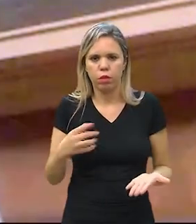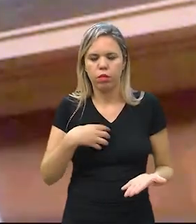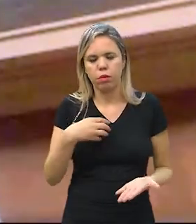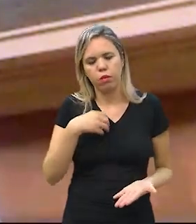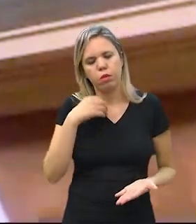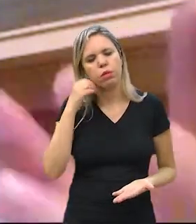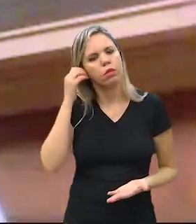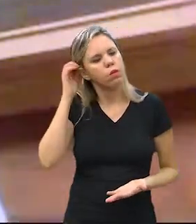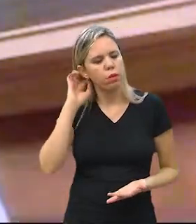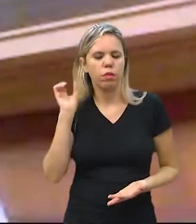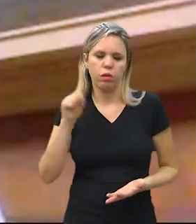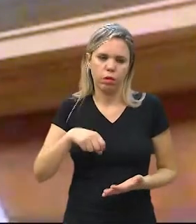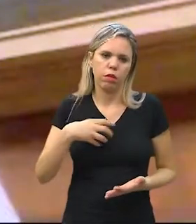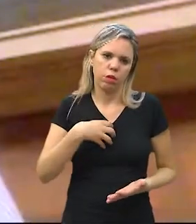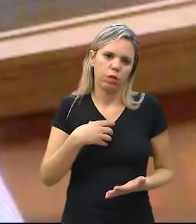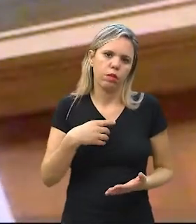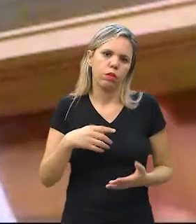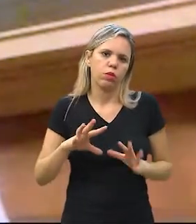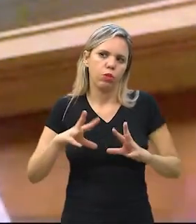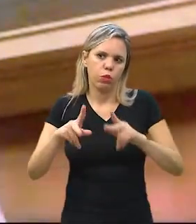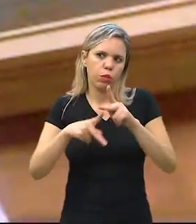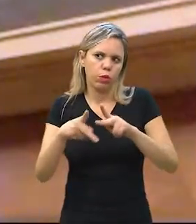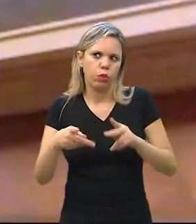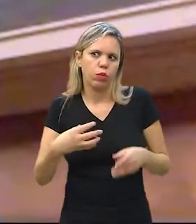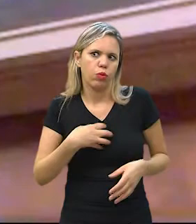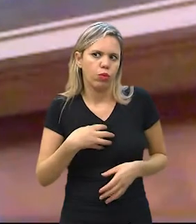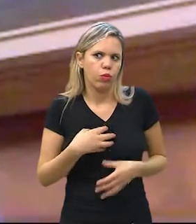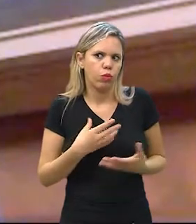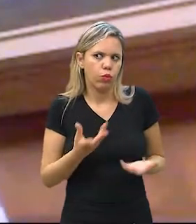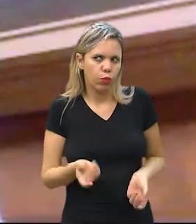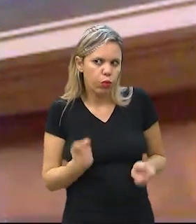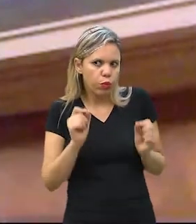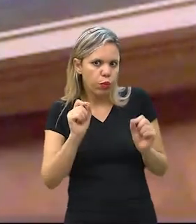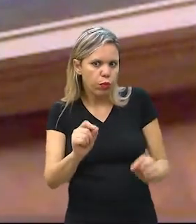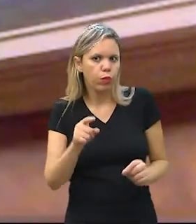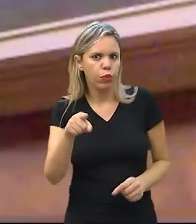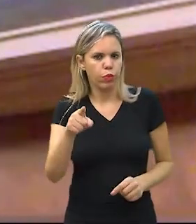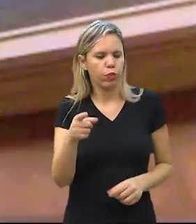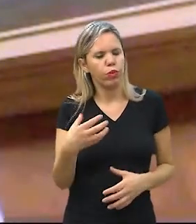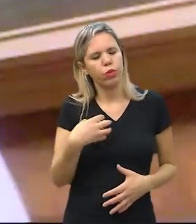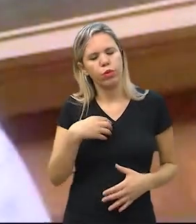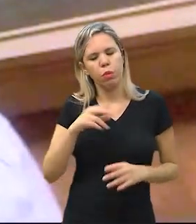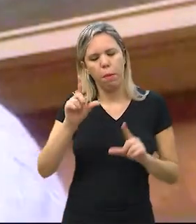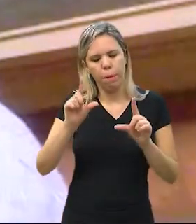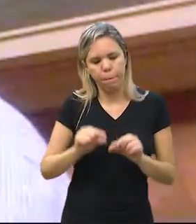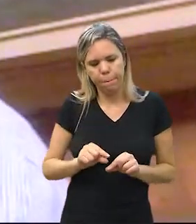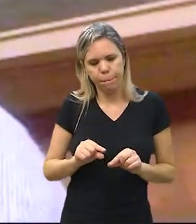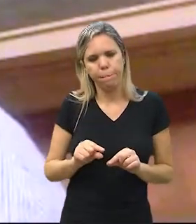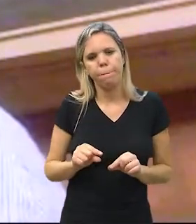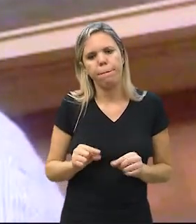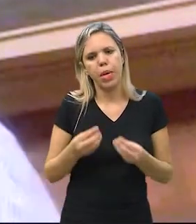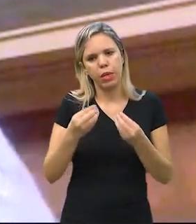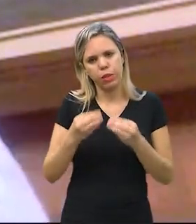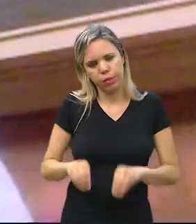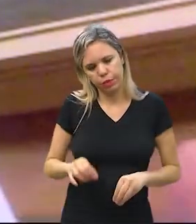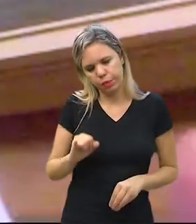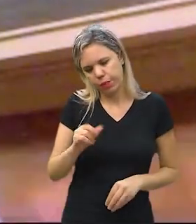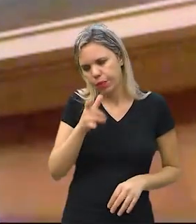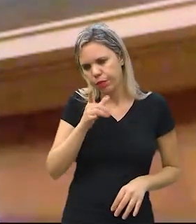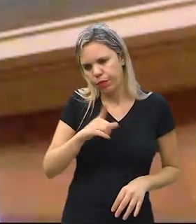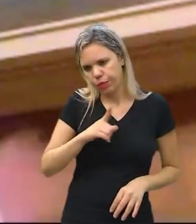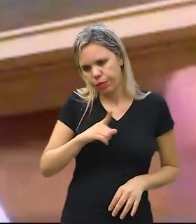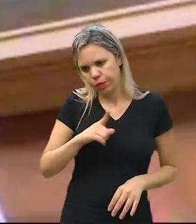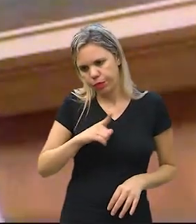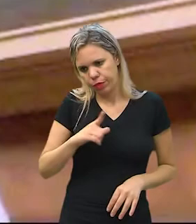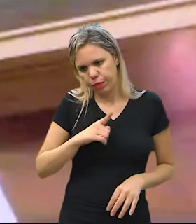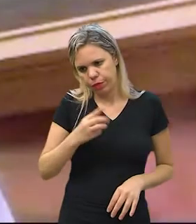Eles sentiram? Claro que sentiram. Todo mundo sentiu. Agora, você sente menos o impacto quando você